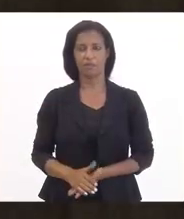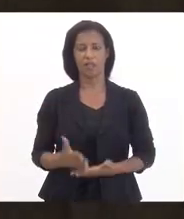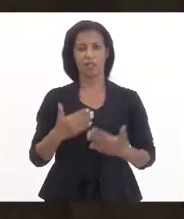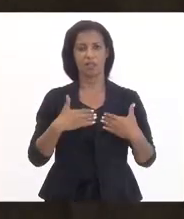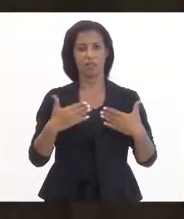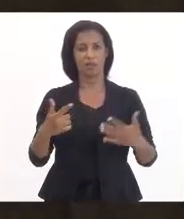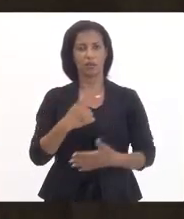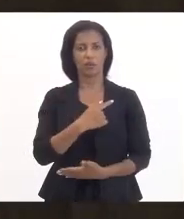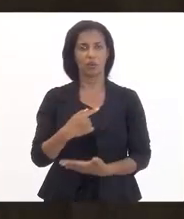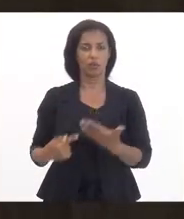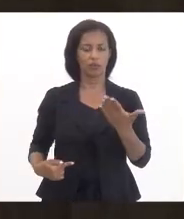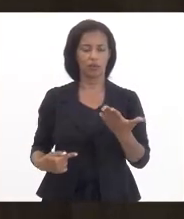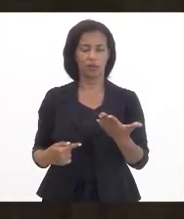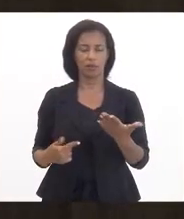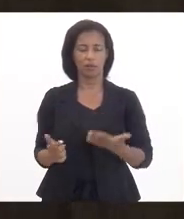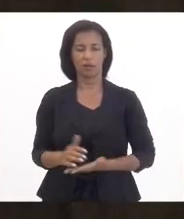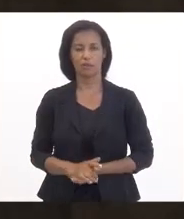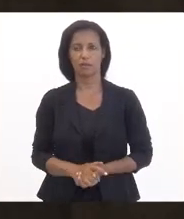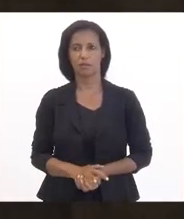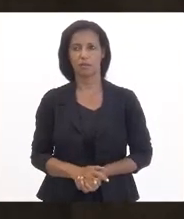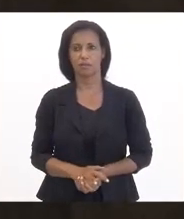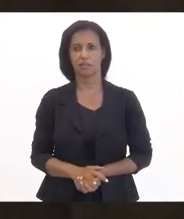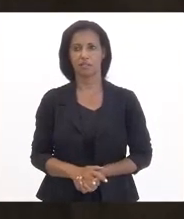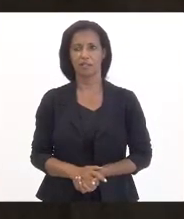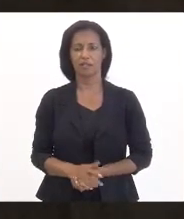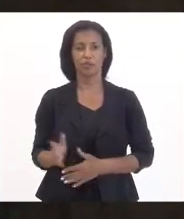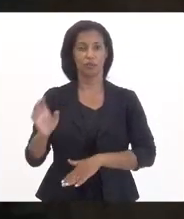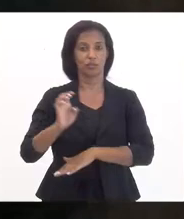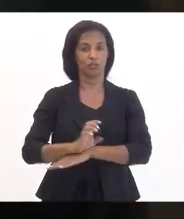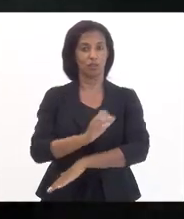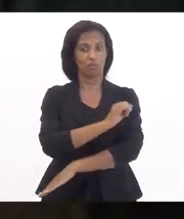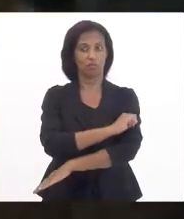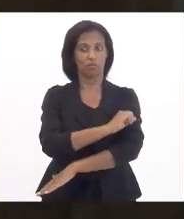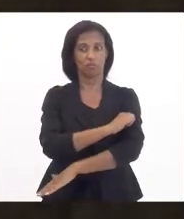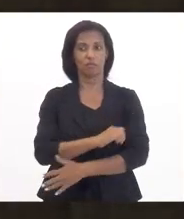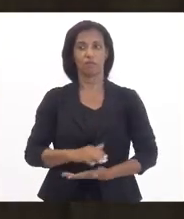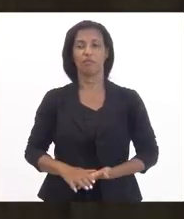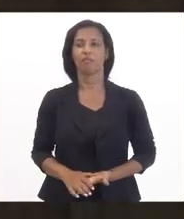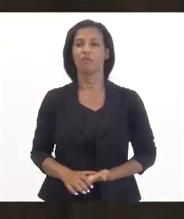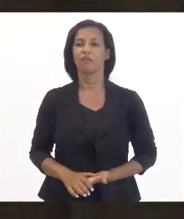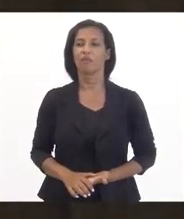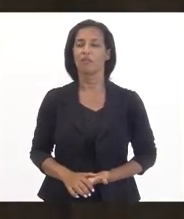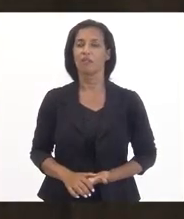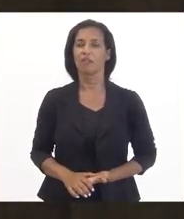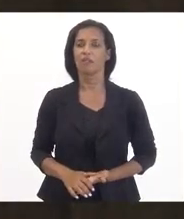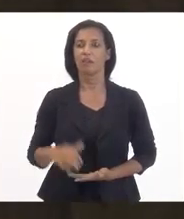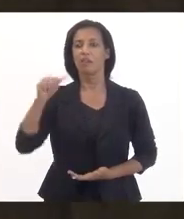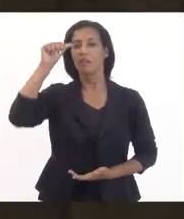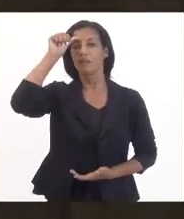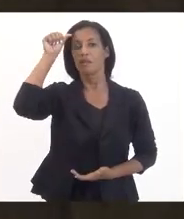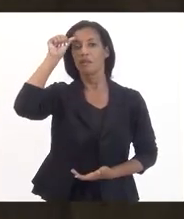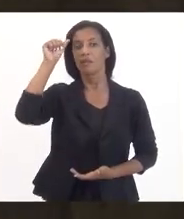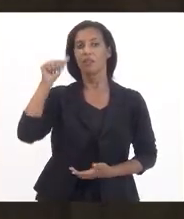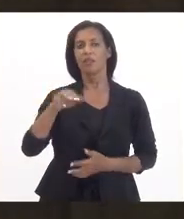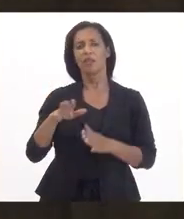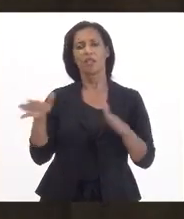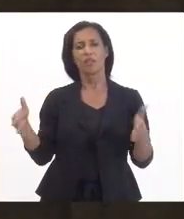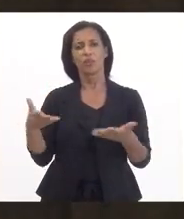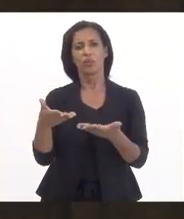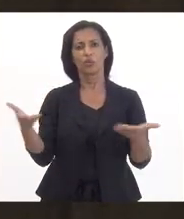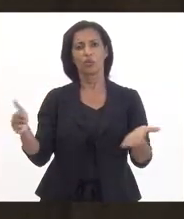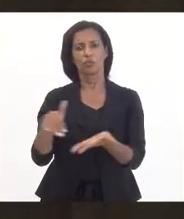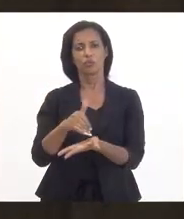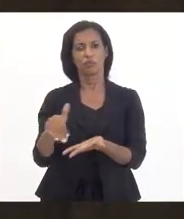o governador do Estado do Rio de Janeiro, Sua Excelência, governador Cláudio Castro, e os demais